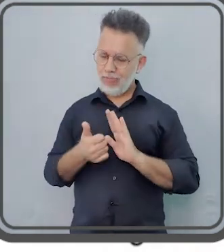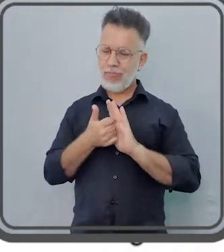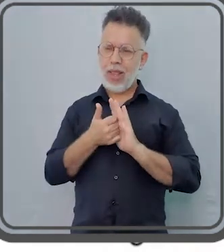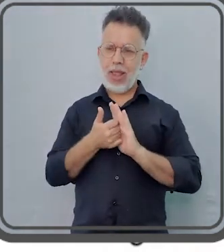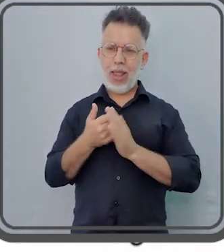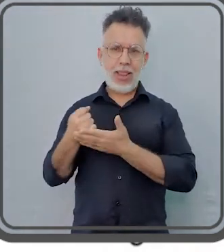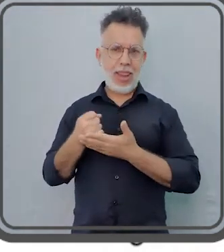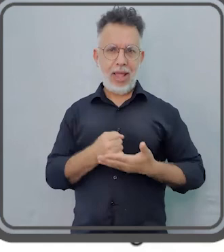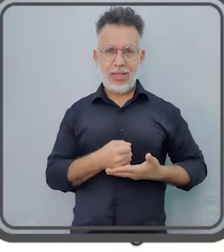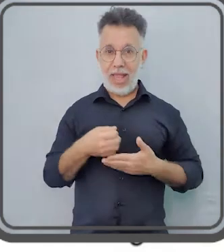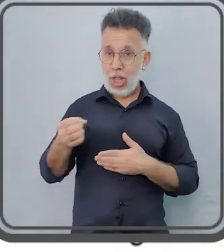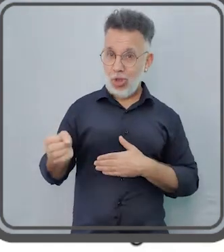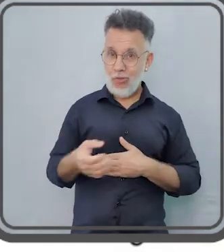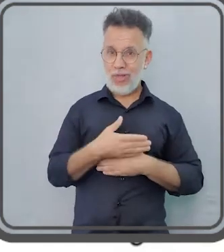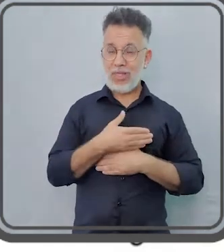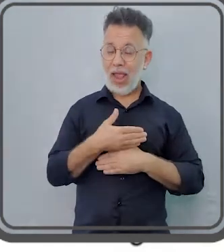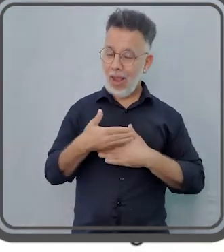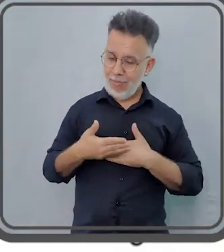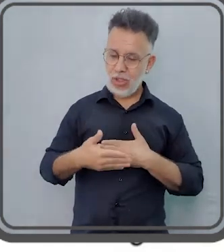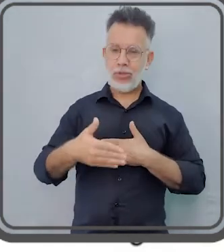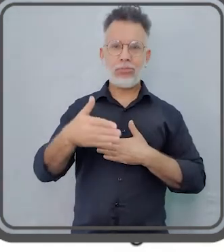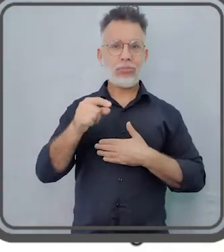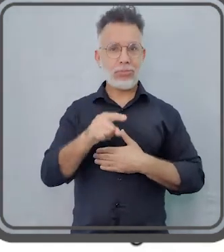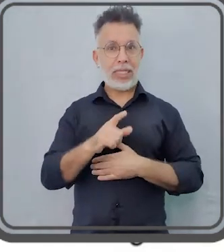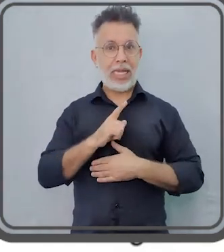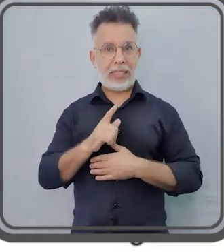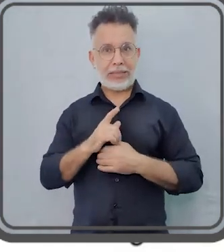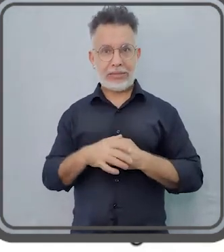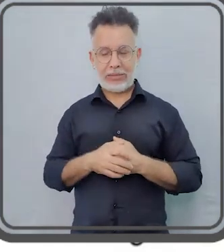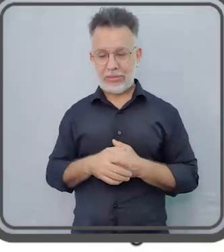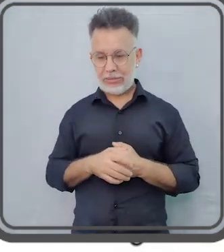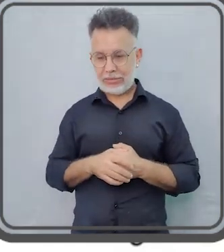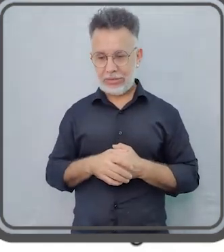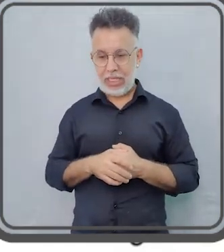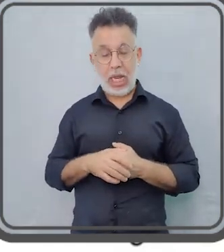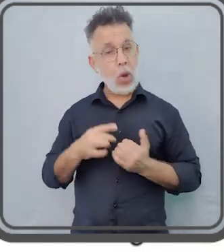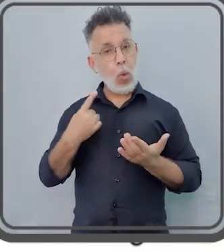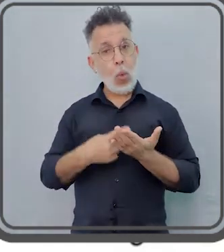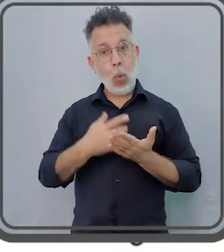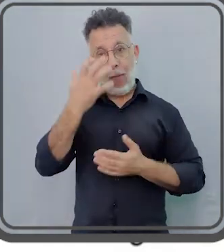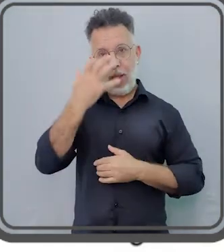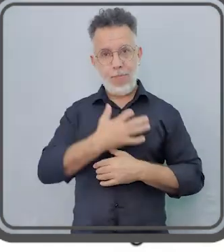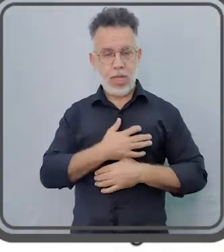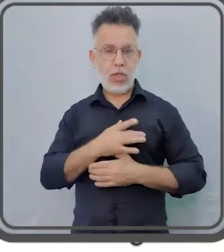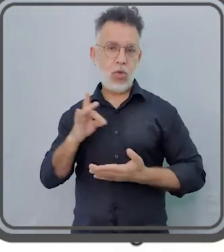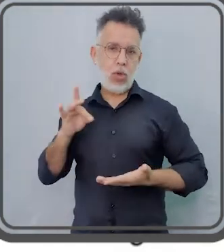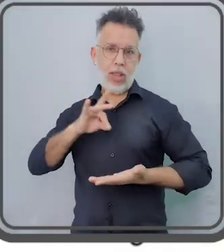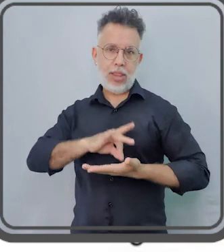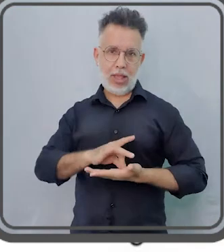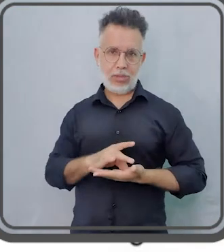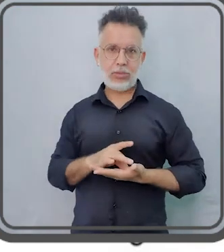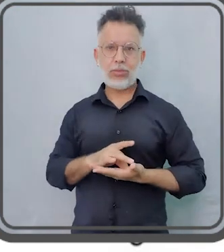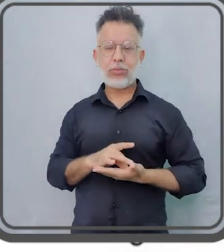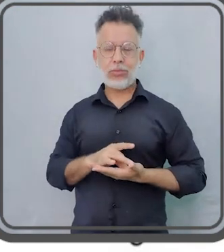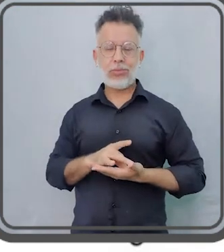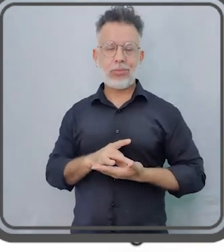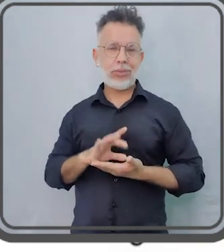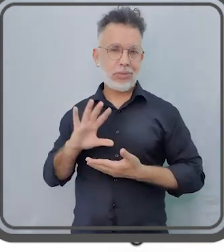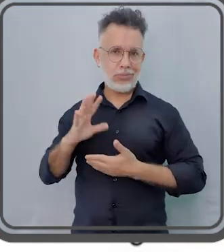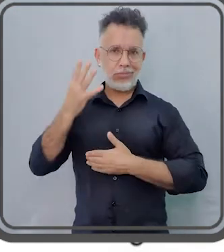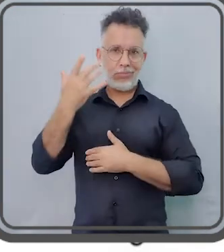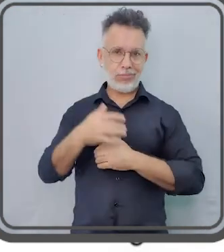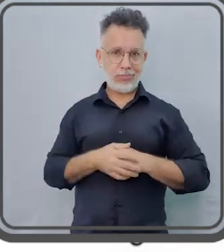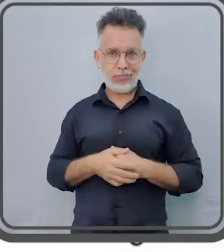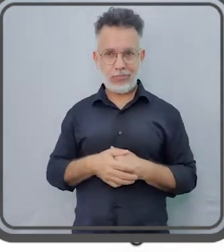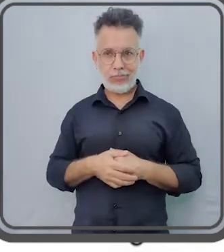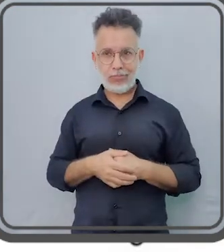a partir do momento que a gente tem um compromisso com a realidade, sabe, com a realidade dos fatos. Um ingrediente de